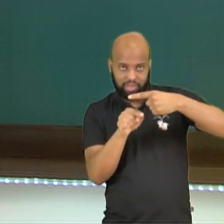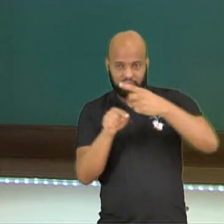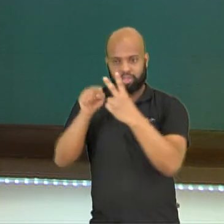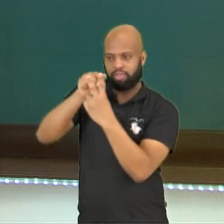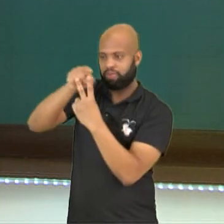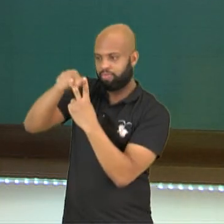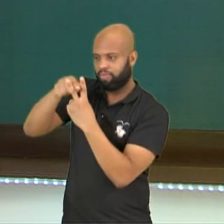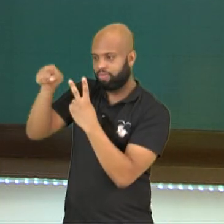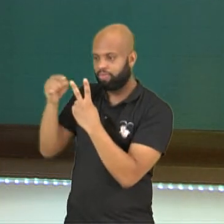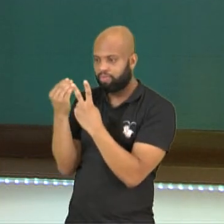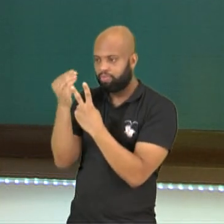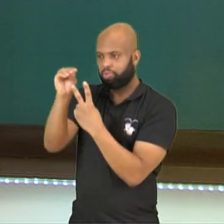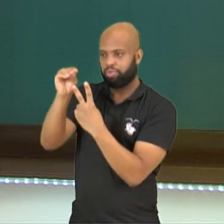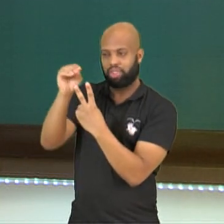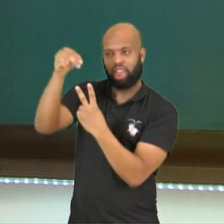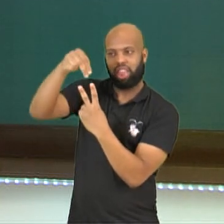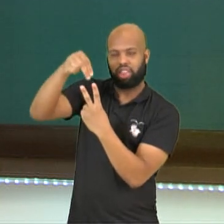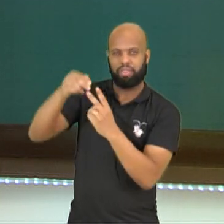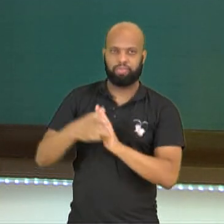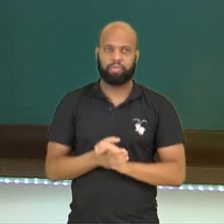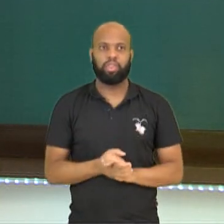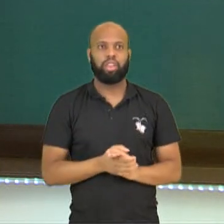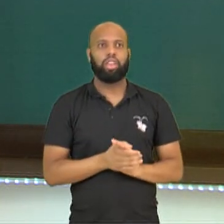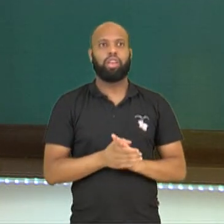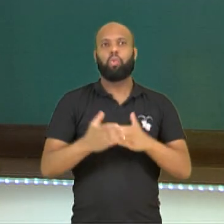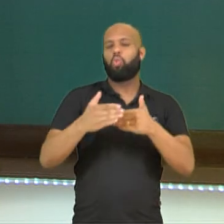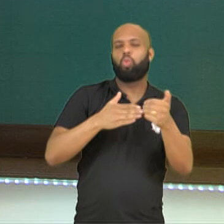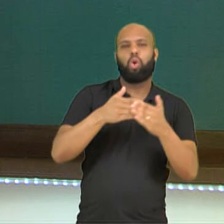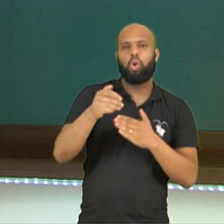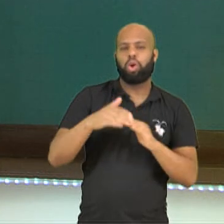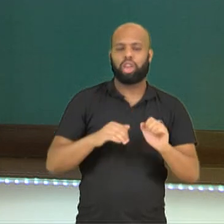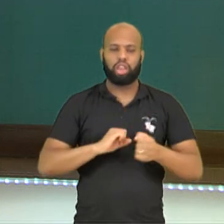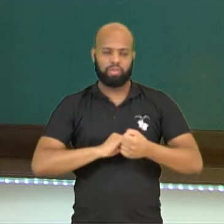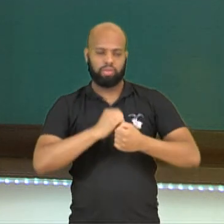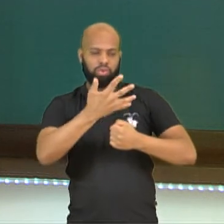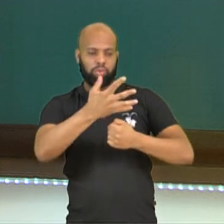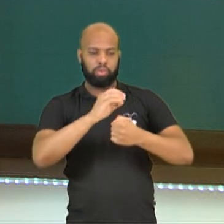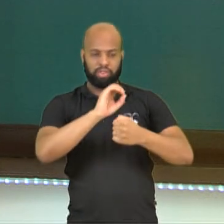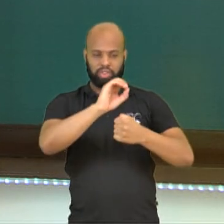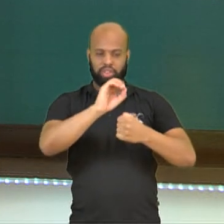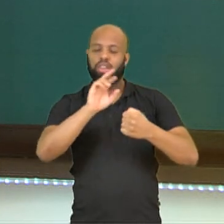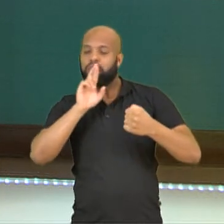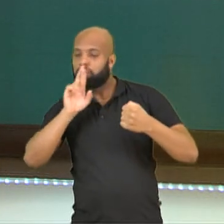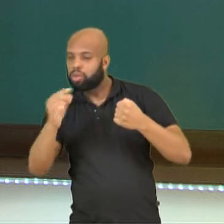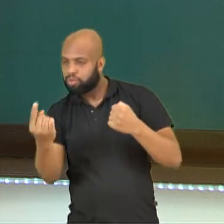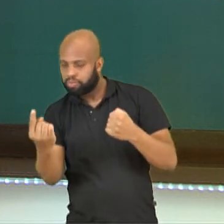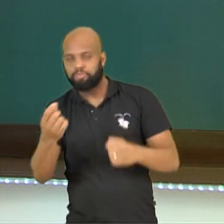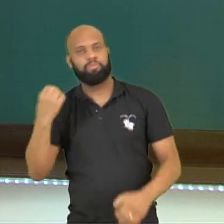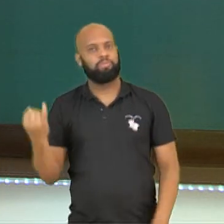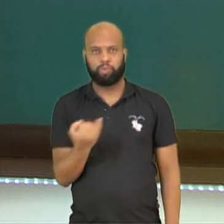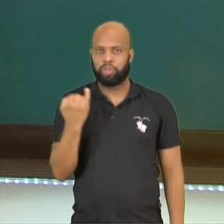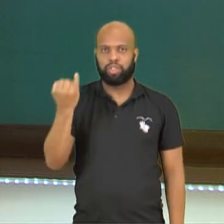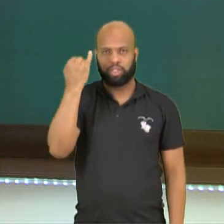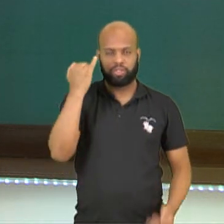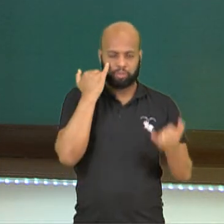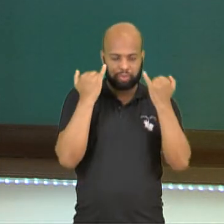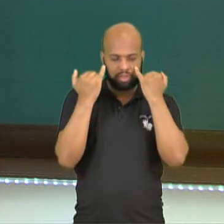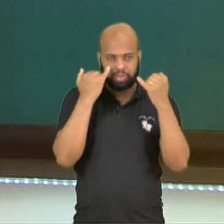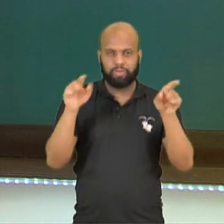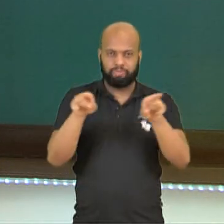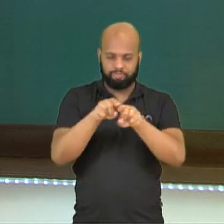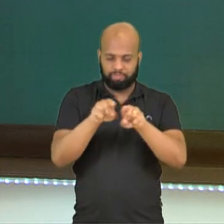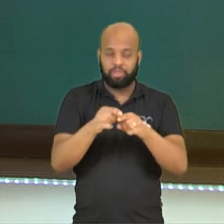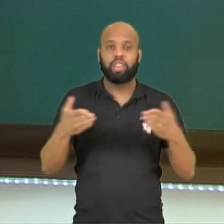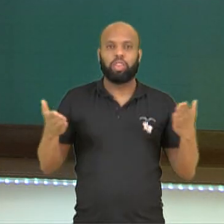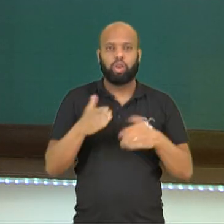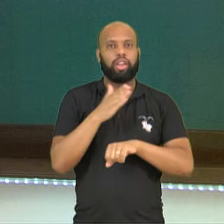de todos, qualquer número, qualquer base elevado a zero vai dar 1. É uma informação importante também. E vamos